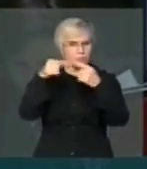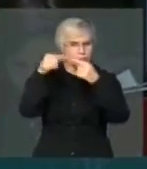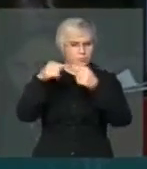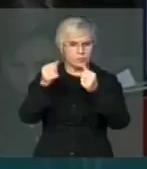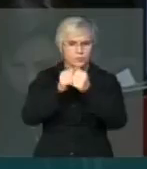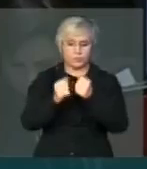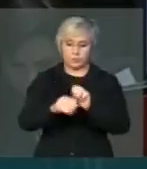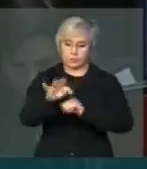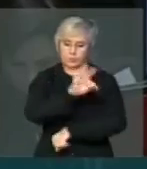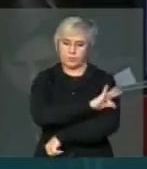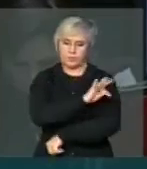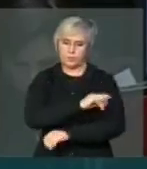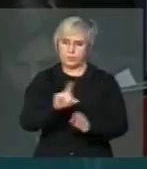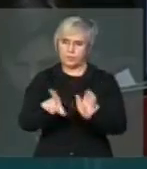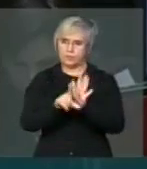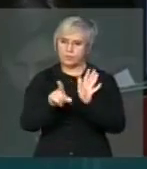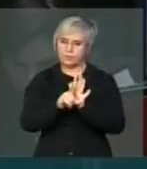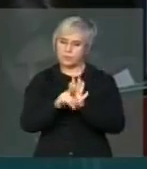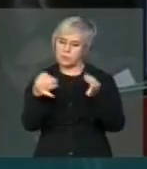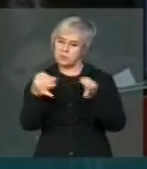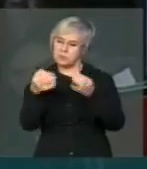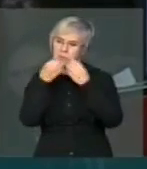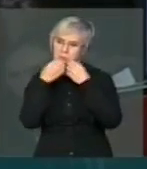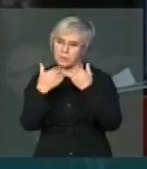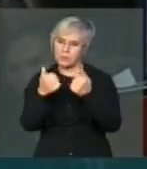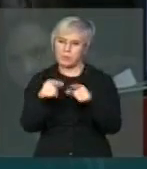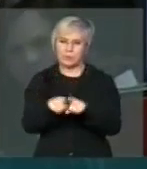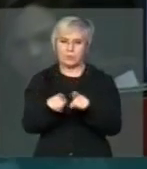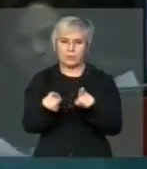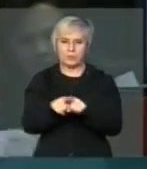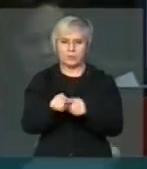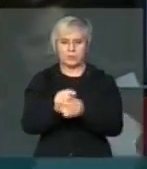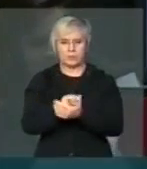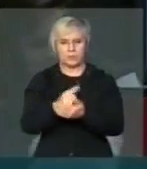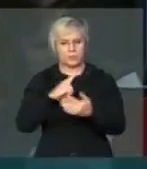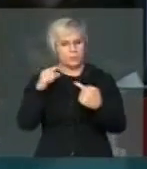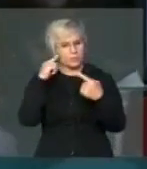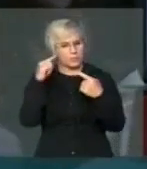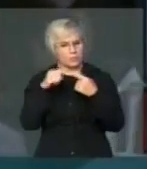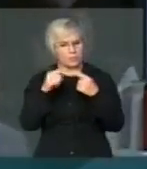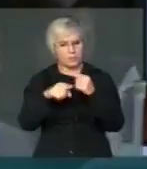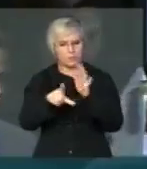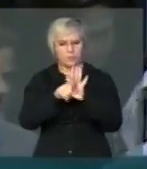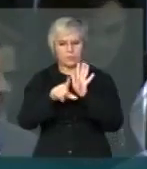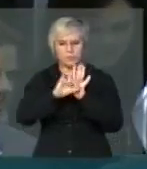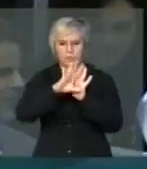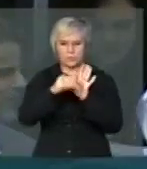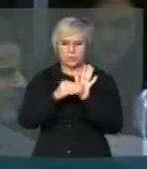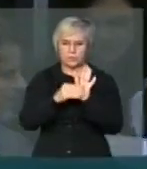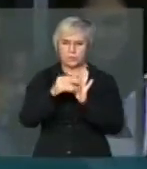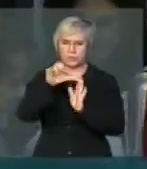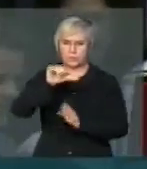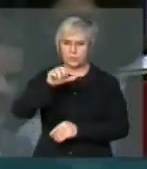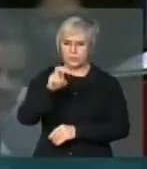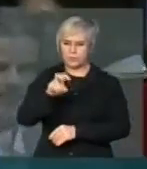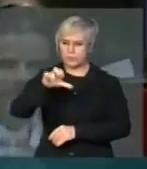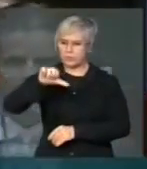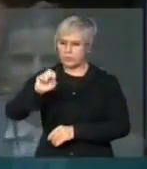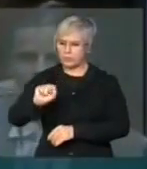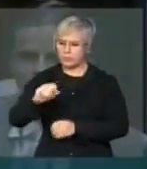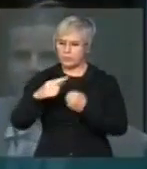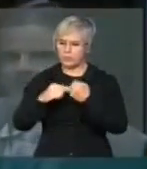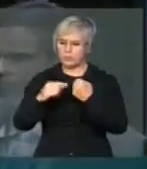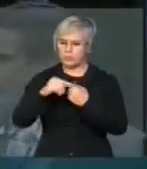A técnica legislativa não carece de reparos, uma vez que se coaduna com os comandos da Lei Complementar 95/98, que é ditada em atendimento ao